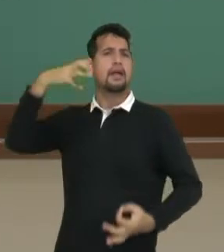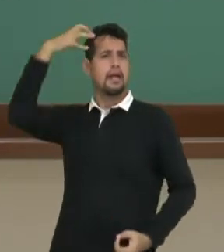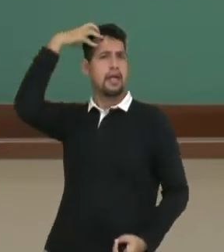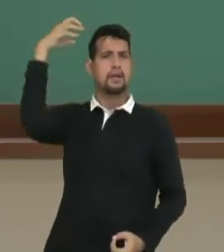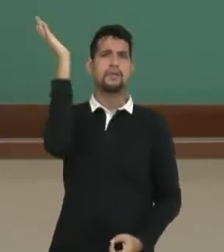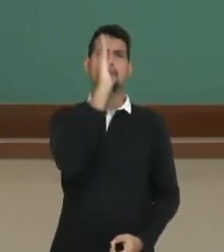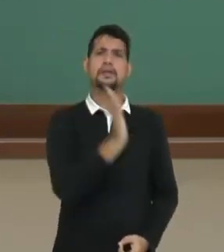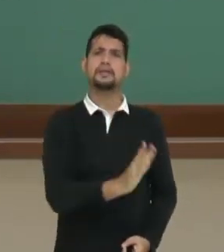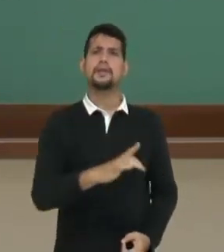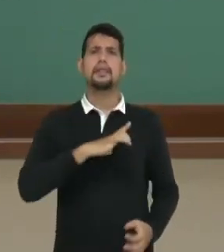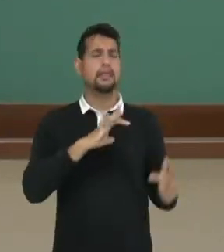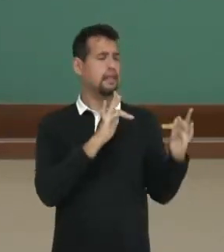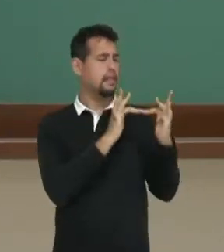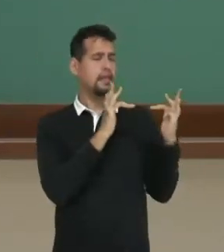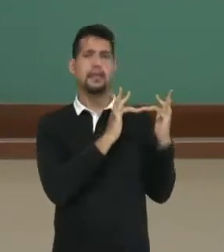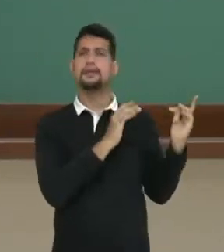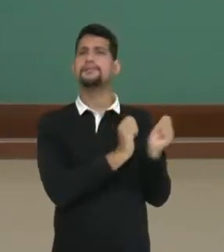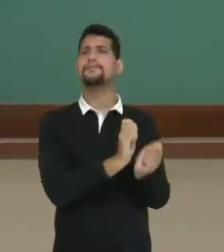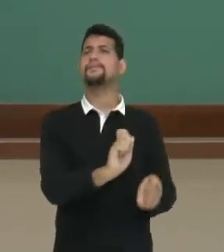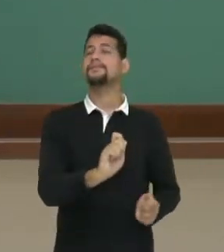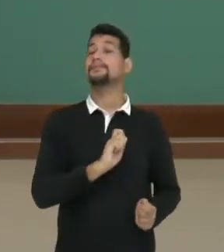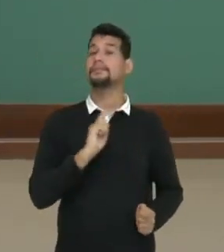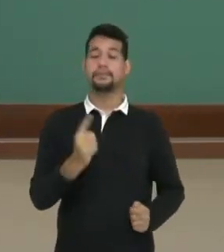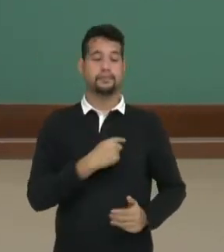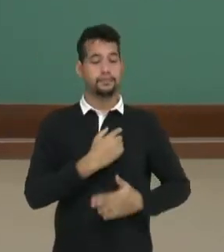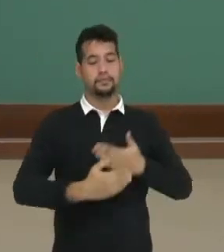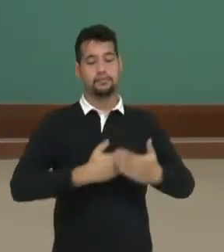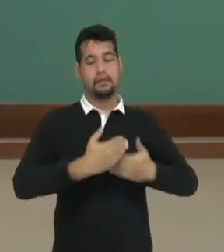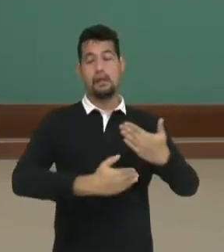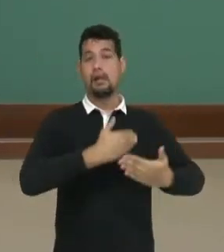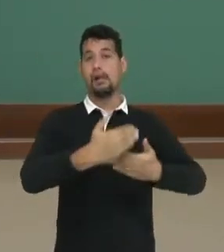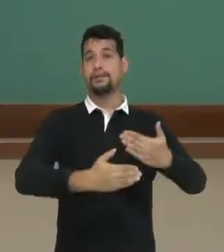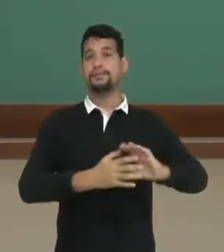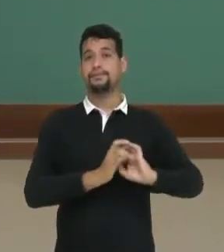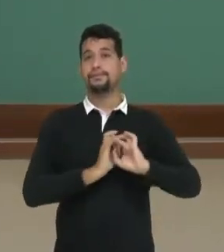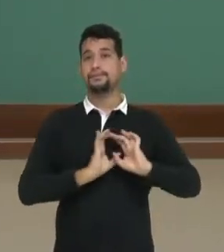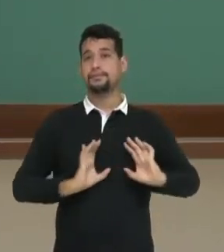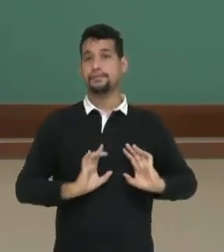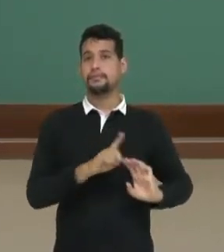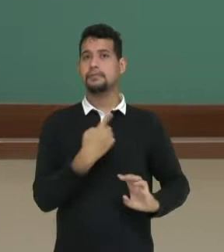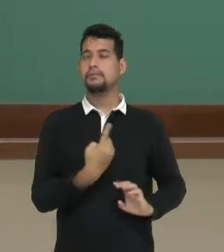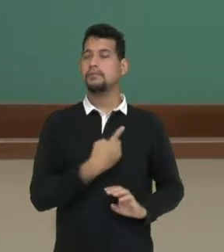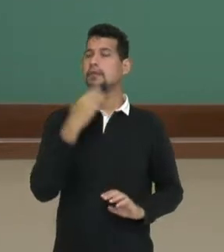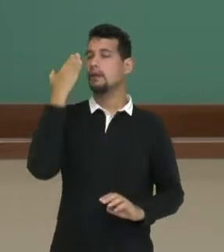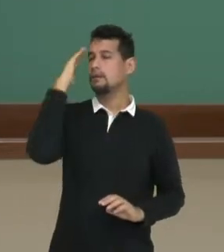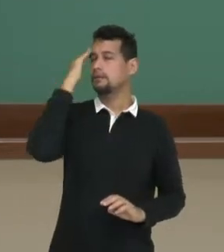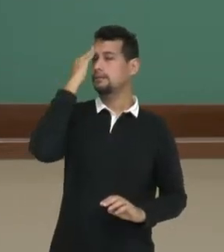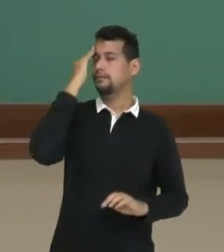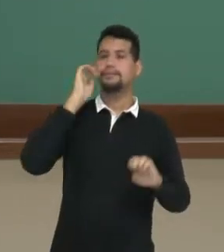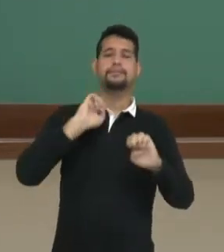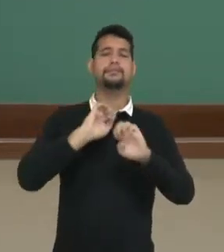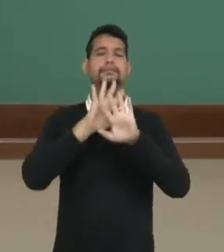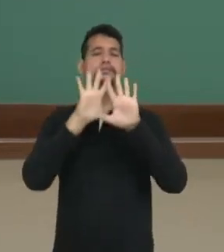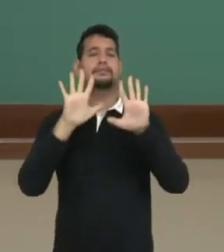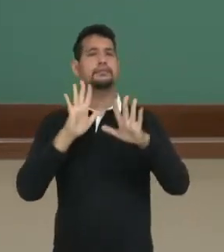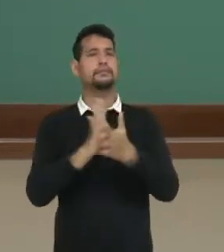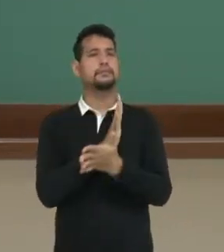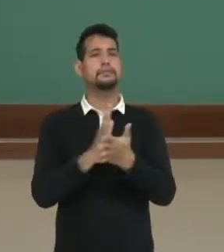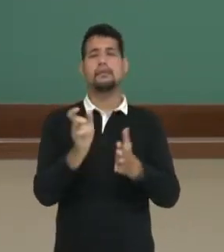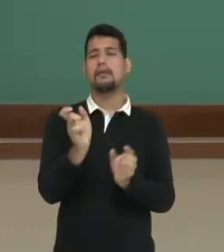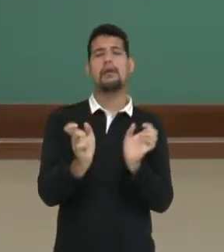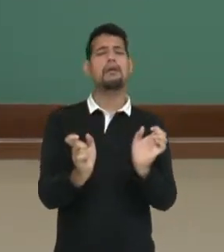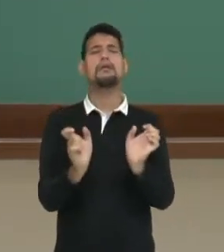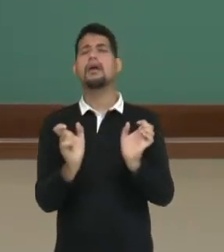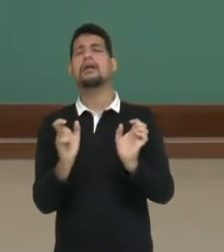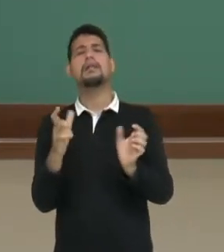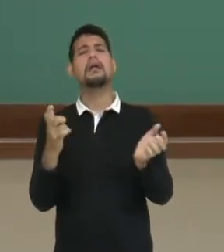uma relação com o nosso processo de independência. Vamos entender, né, alguns aspectos